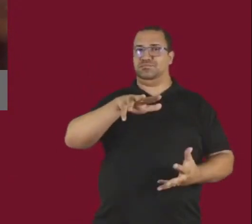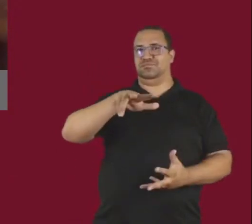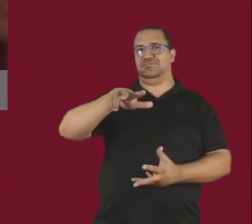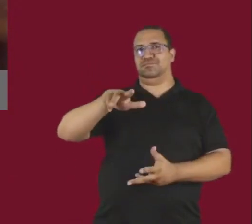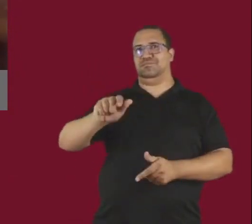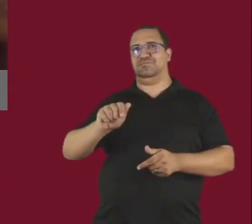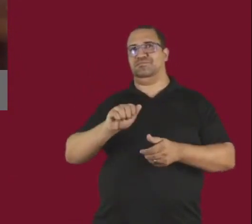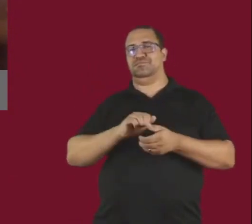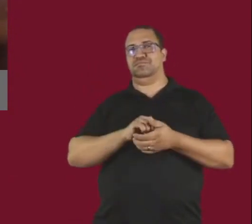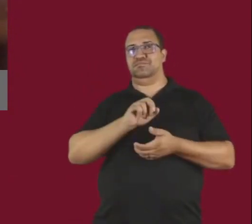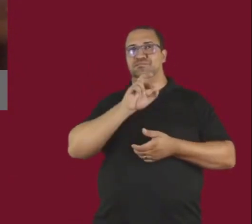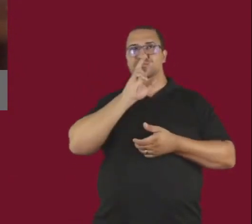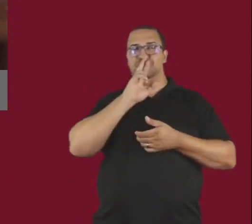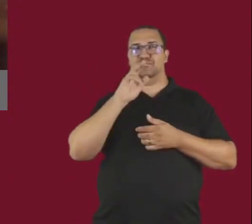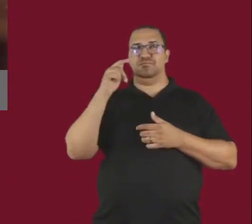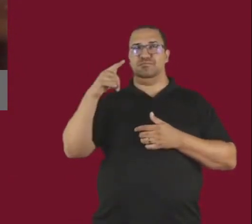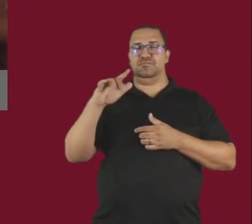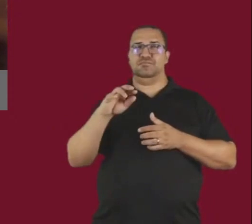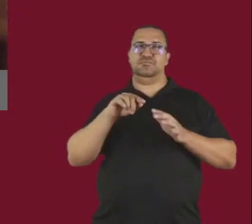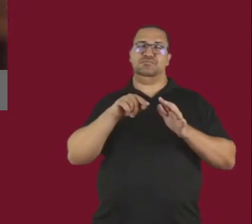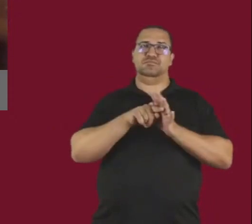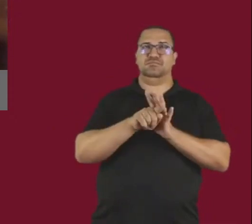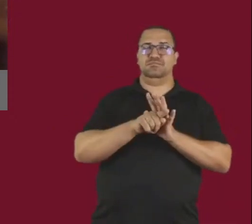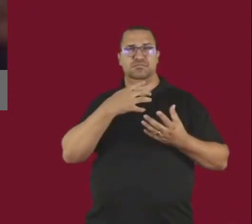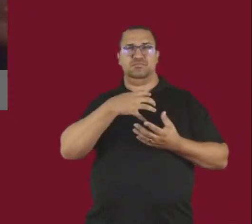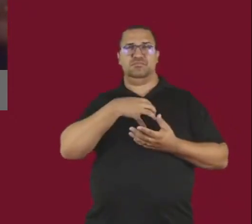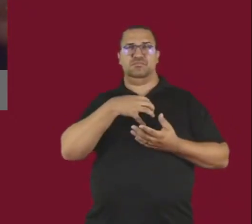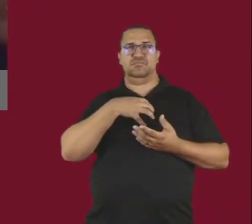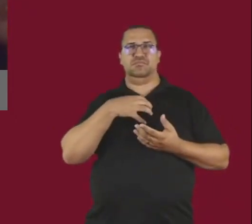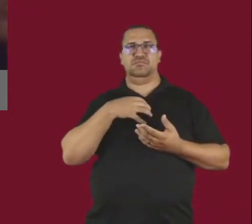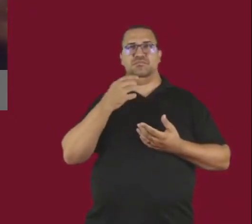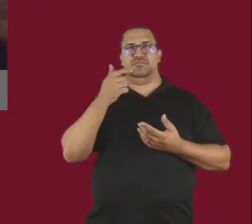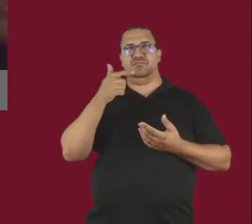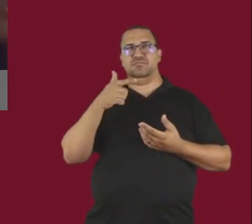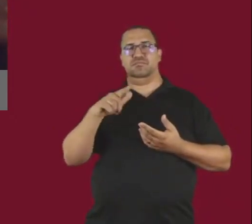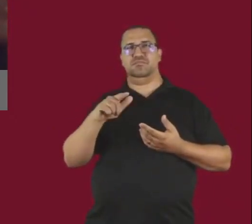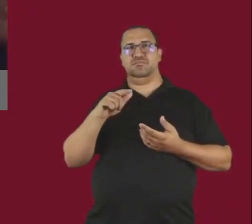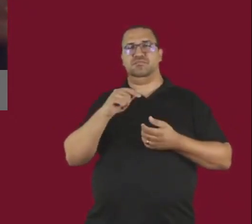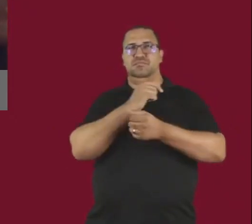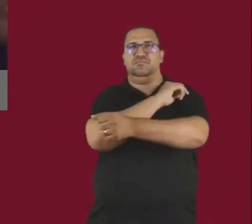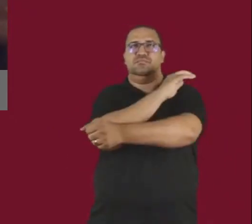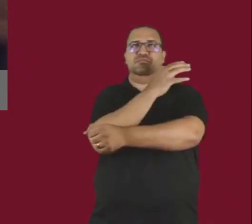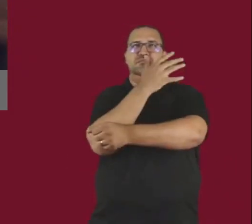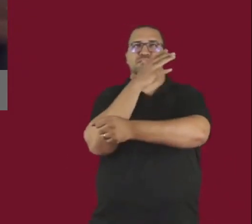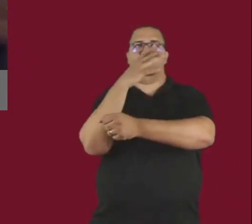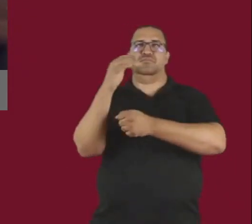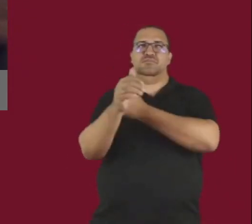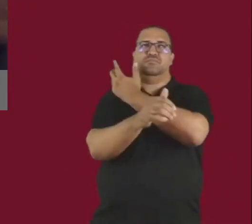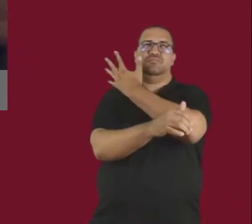E respondendo à tua outra pergunta, a floresta.